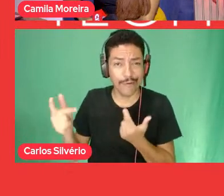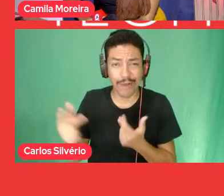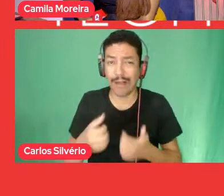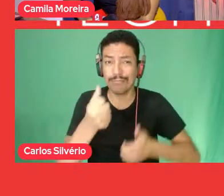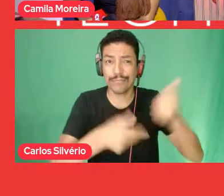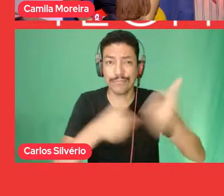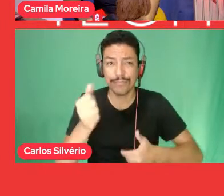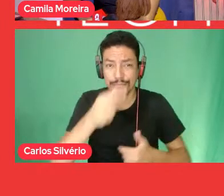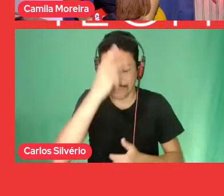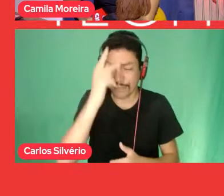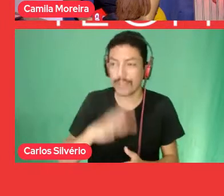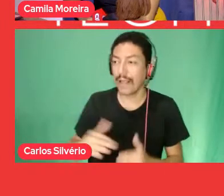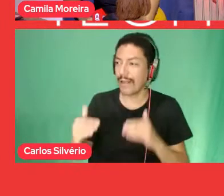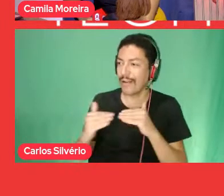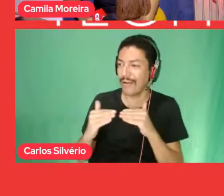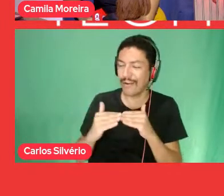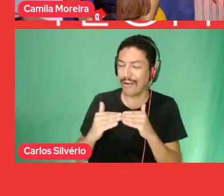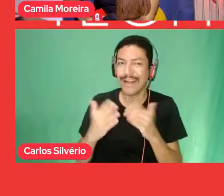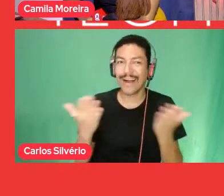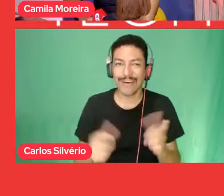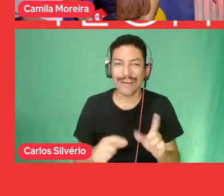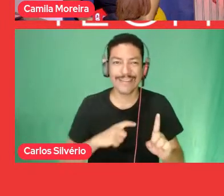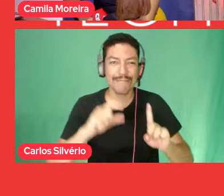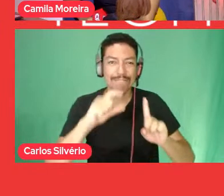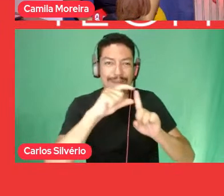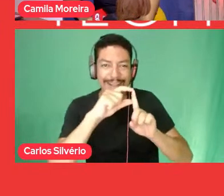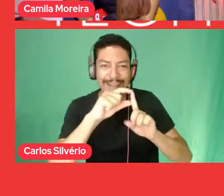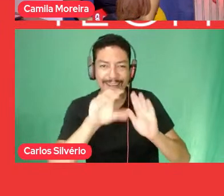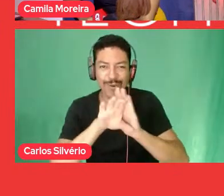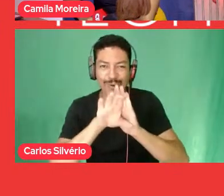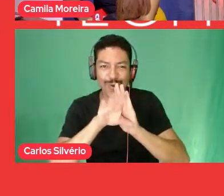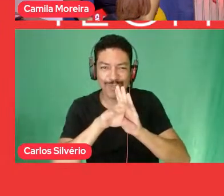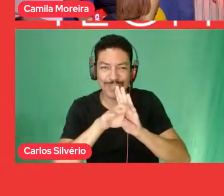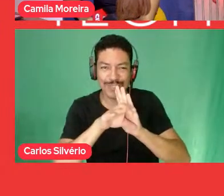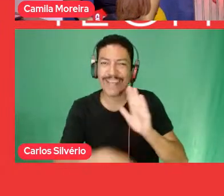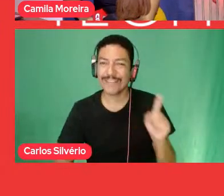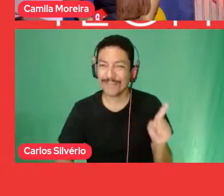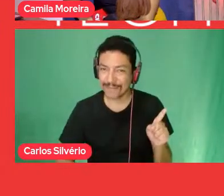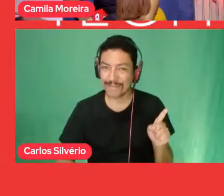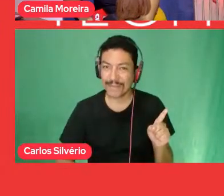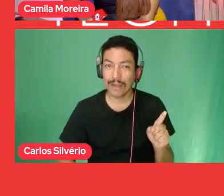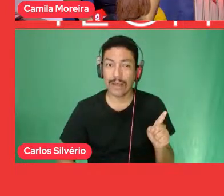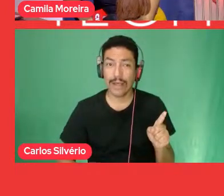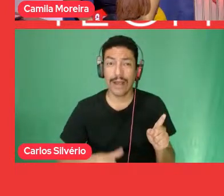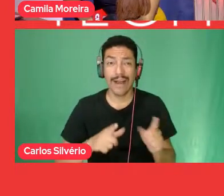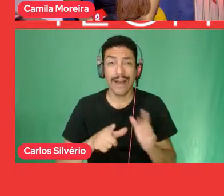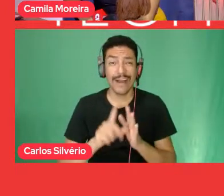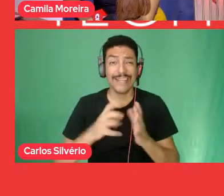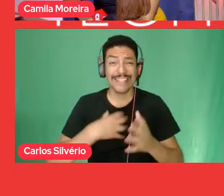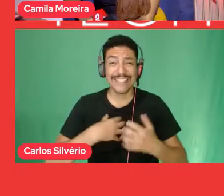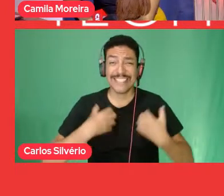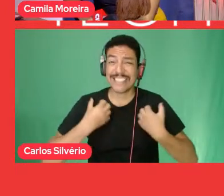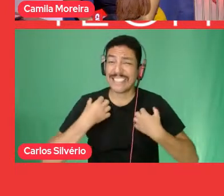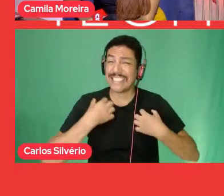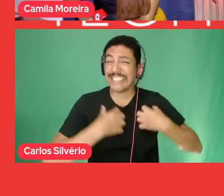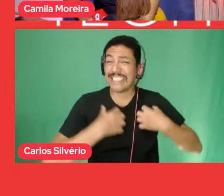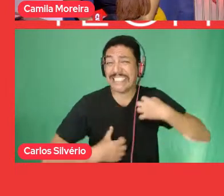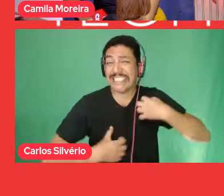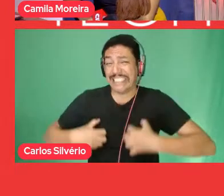agora tem nome, está na literatura. E isso tira até da gente um peso, porque antes eu achava que isso